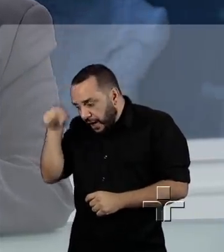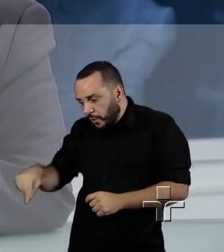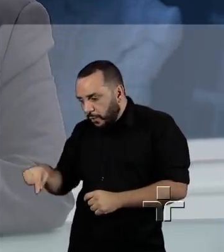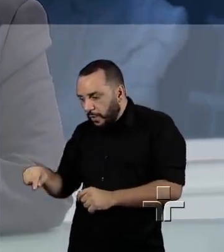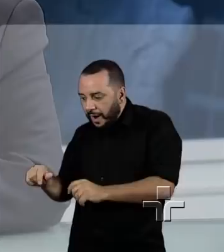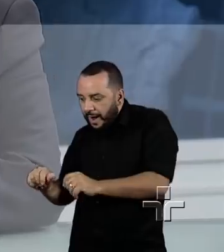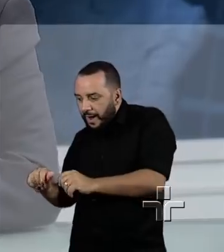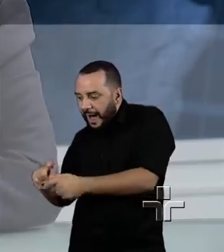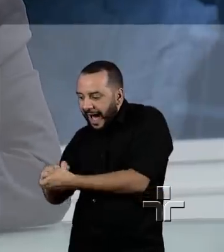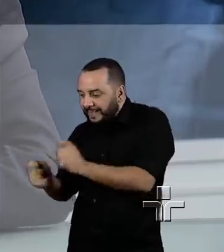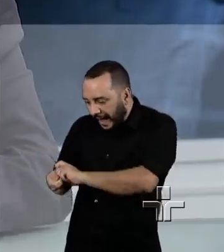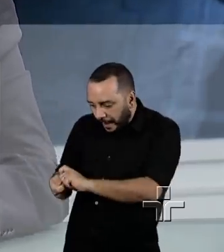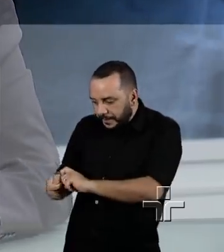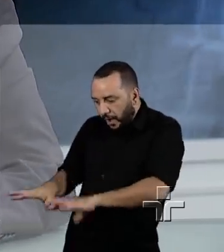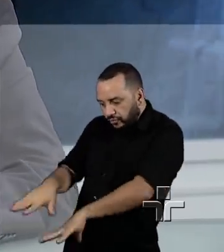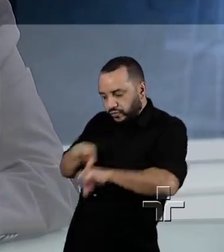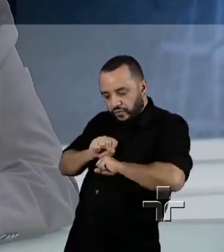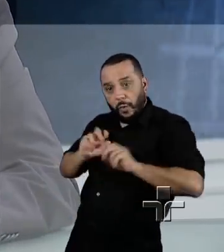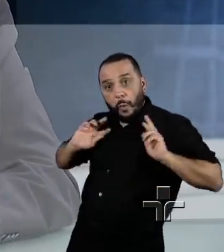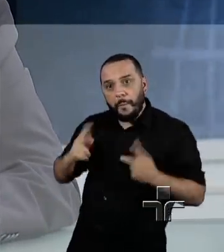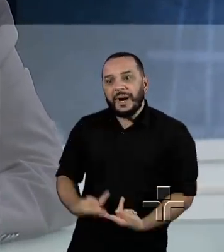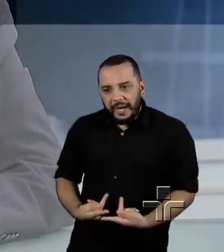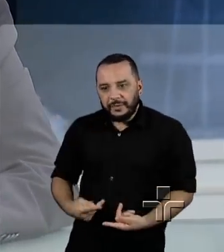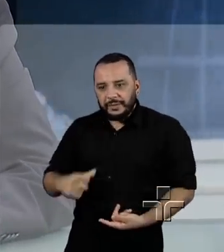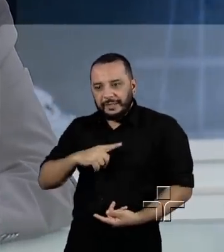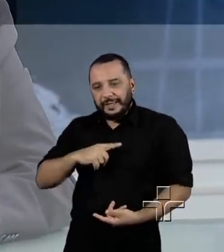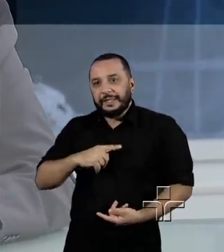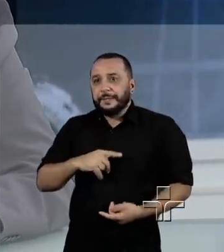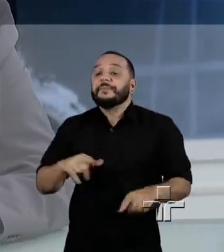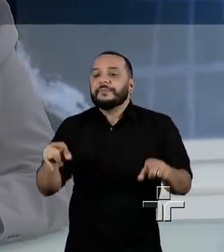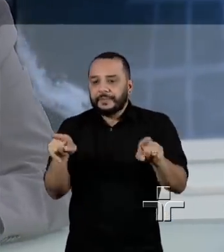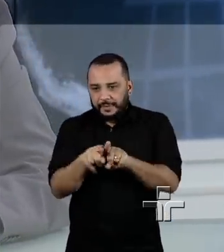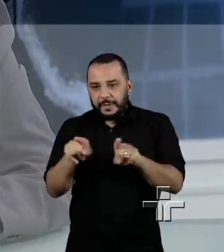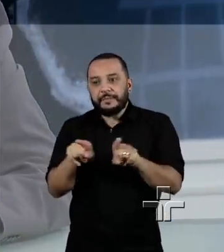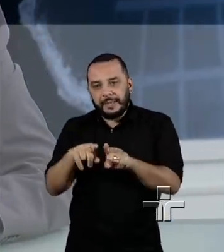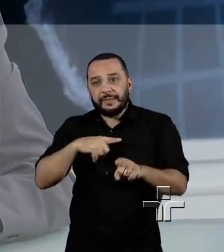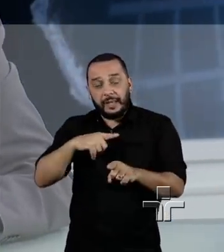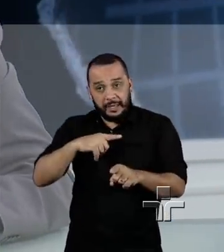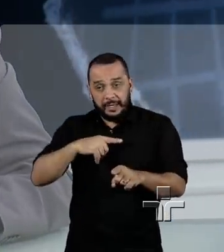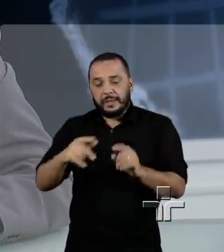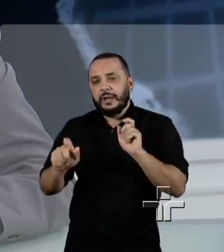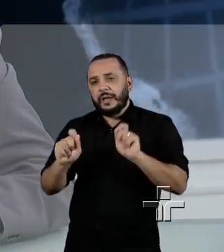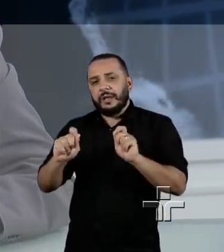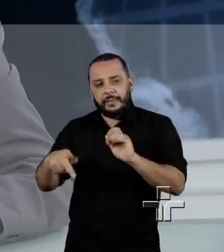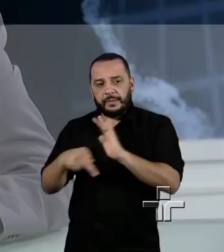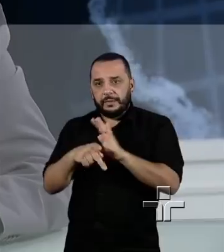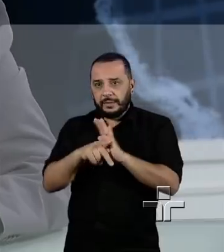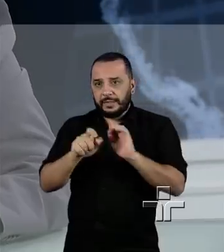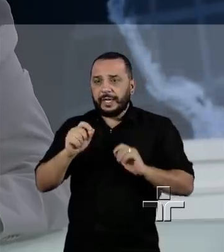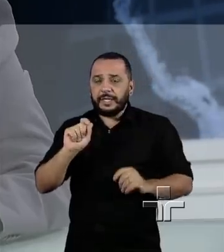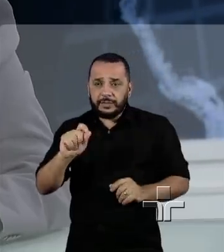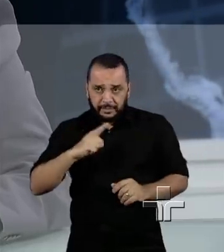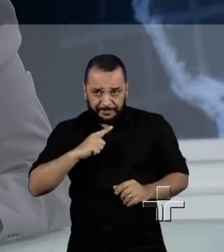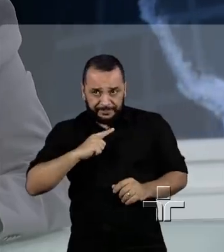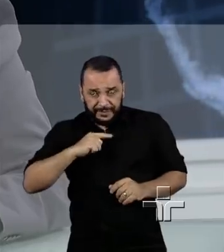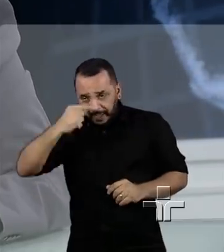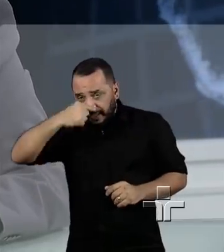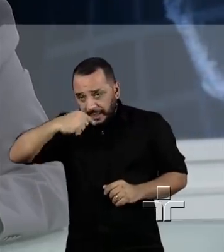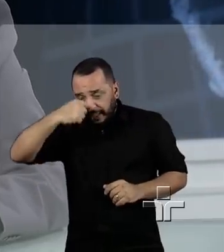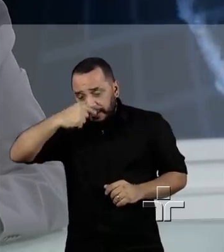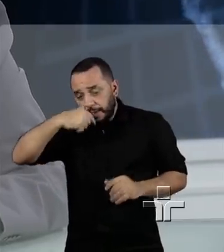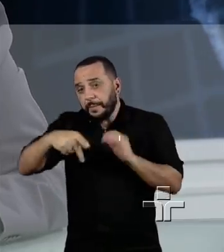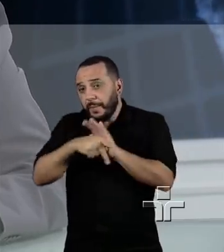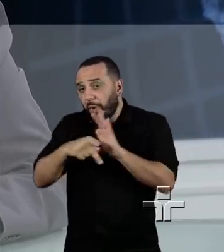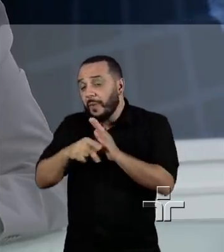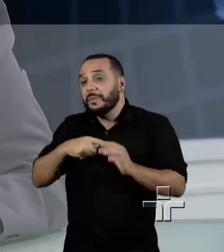gente. Então, o exemplo clássico de mutação da influenza foi a gripe espanhola, que dizimou milhões de pessoas no início do século